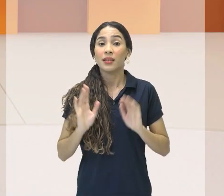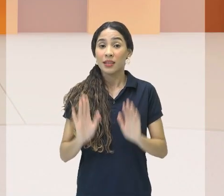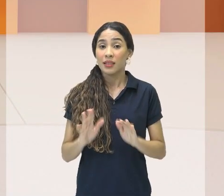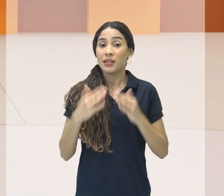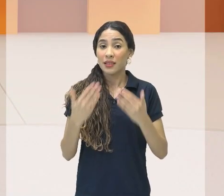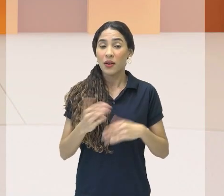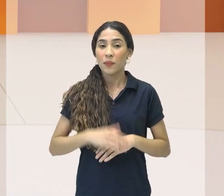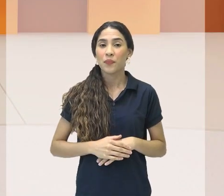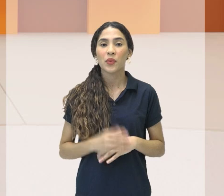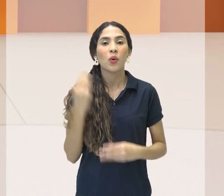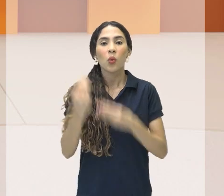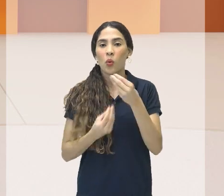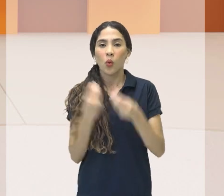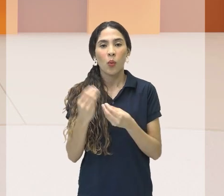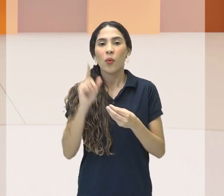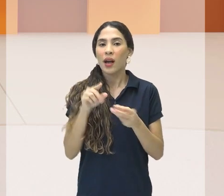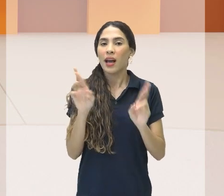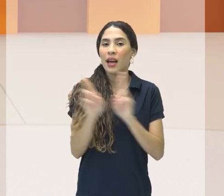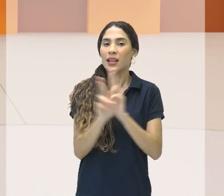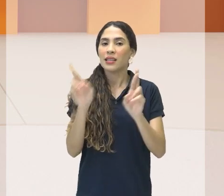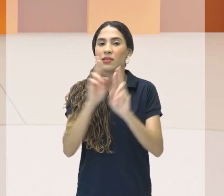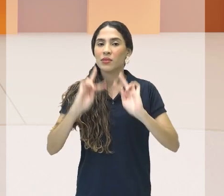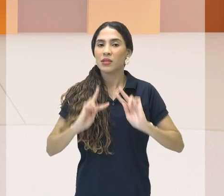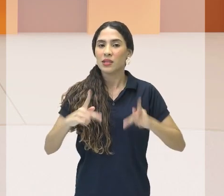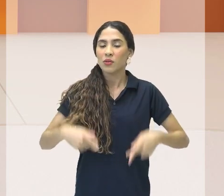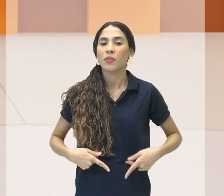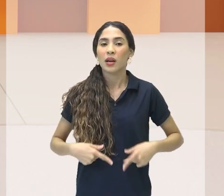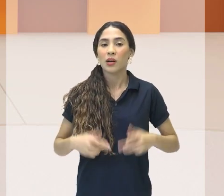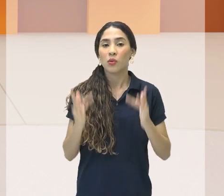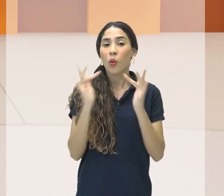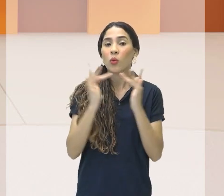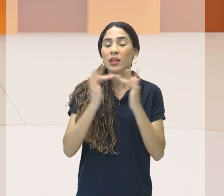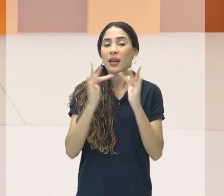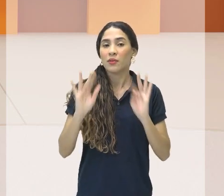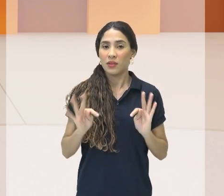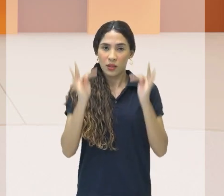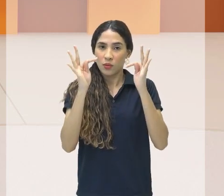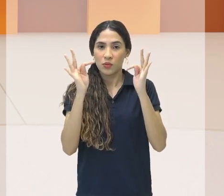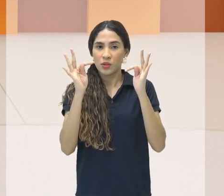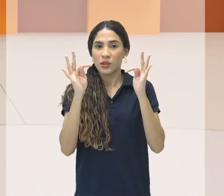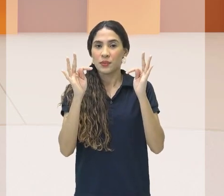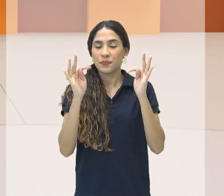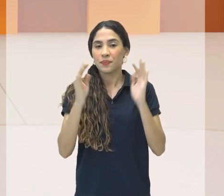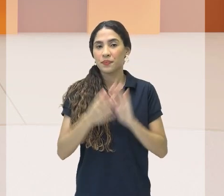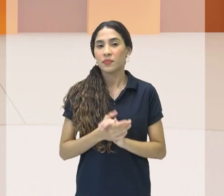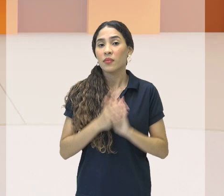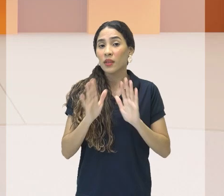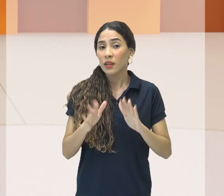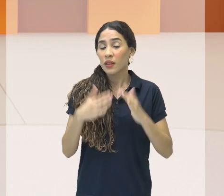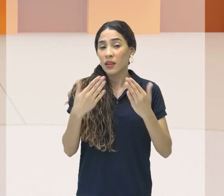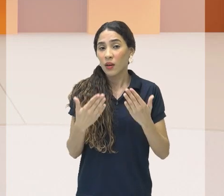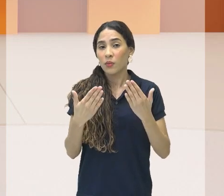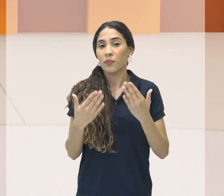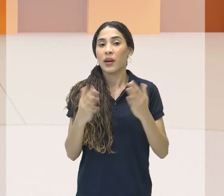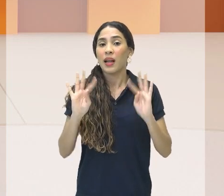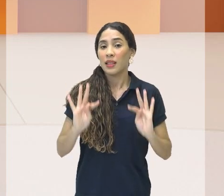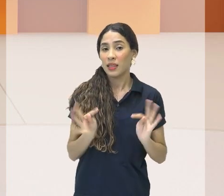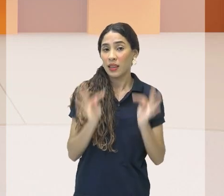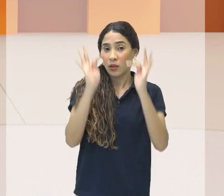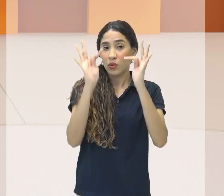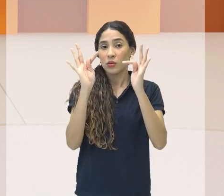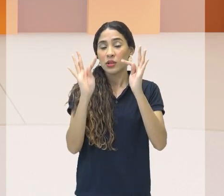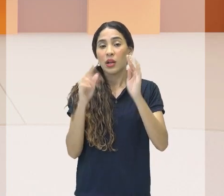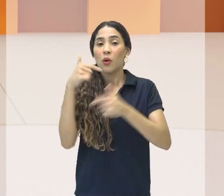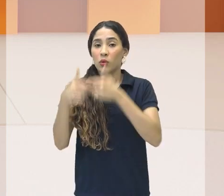Então, como é que é a relação do ser humano com a tecnologia? Então, quando a gente fala de tecnologia e